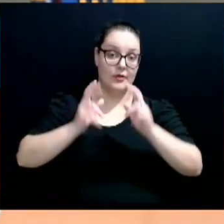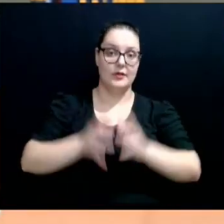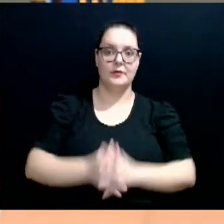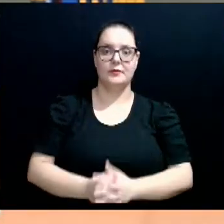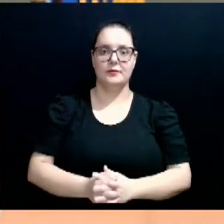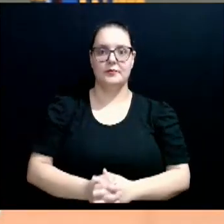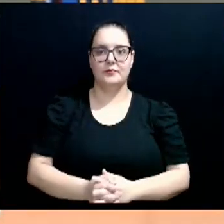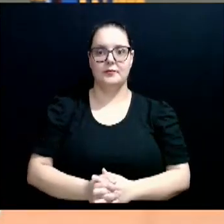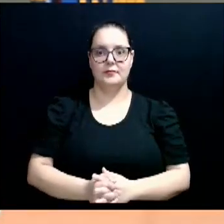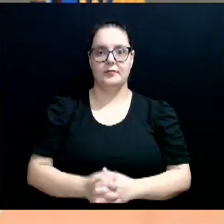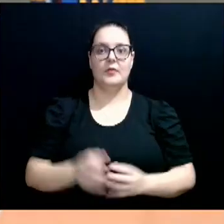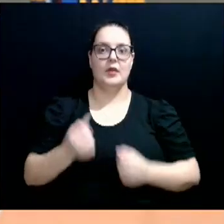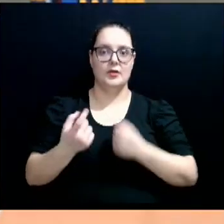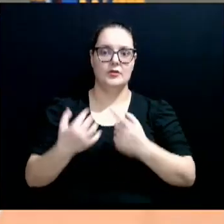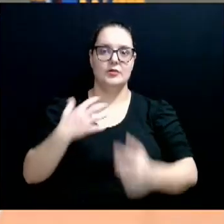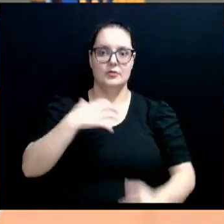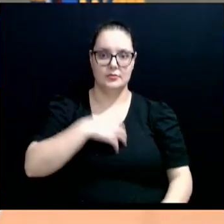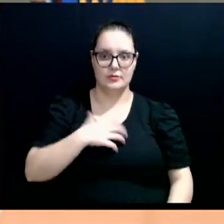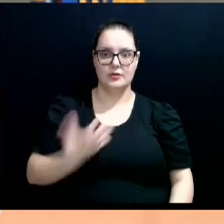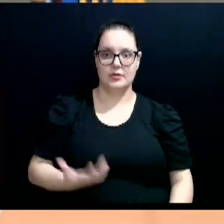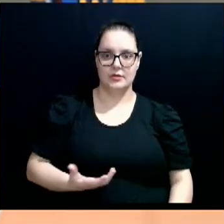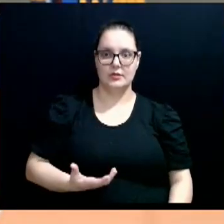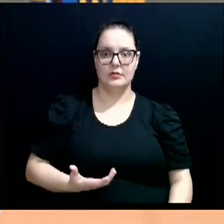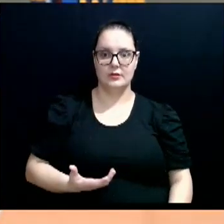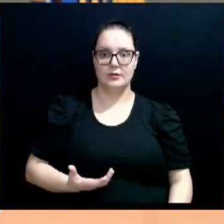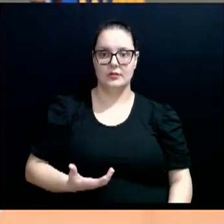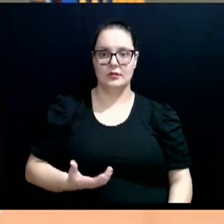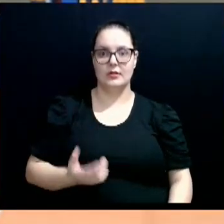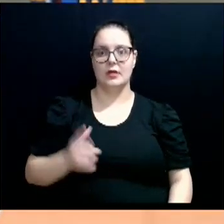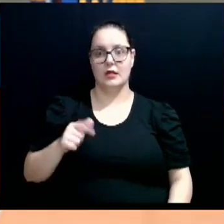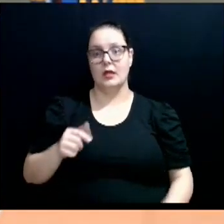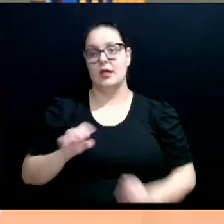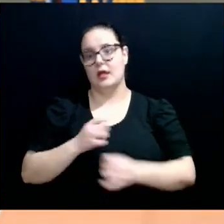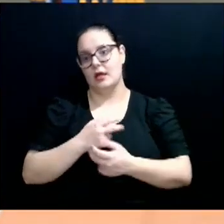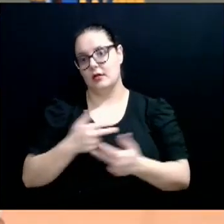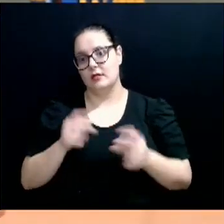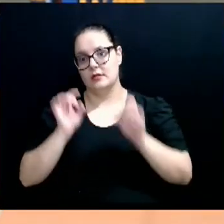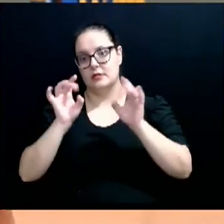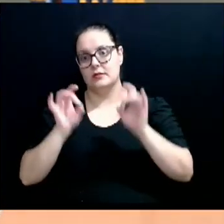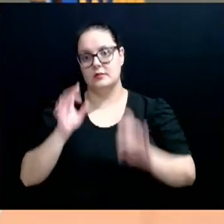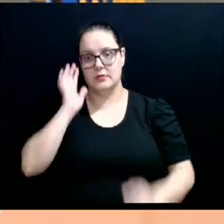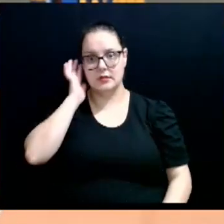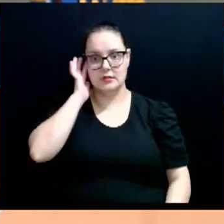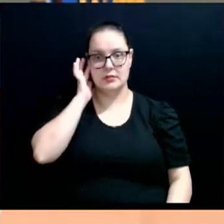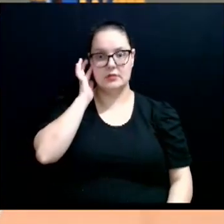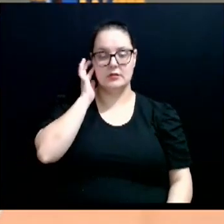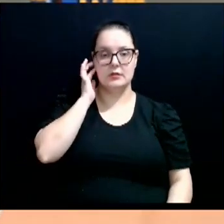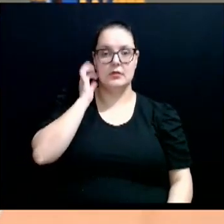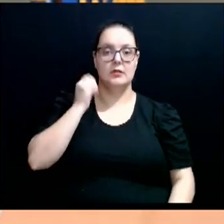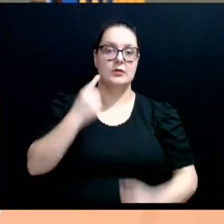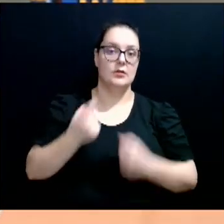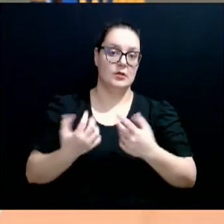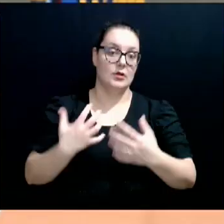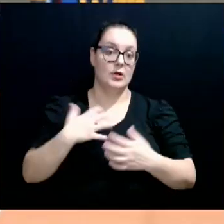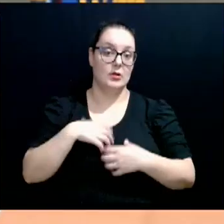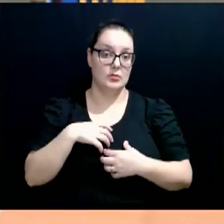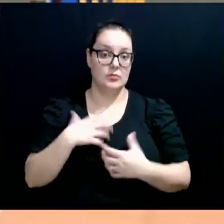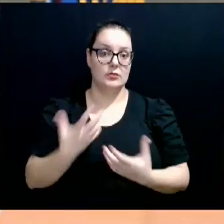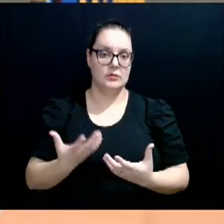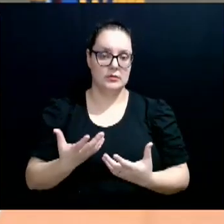maneira acho que é algo muito especial. De alguma maneira eu sinto que a gente pode